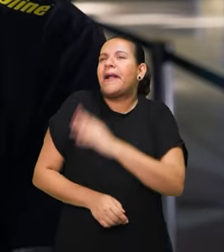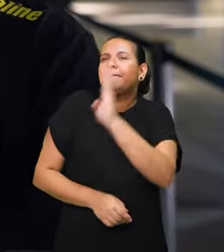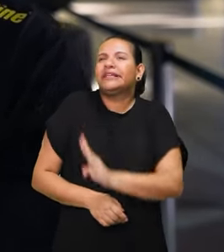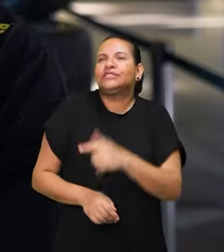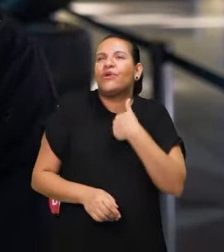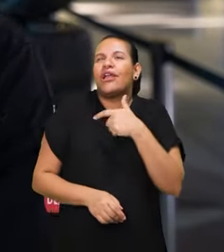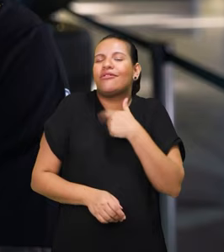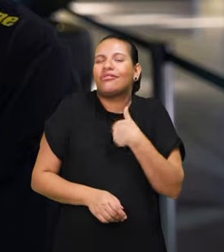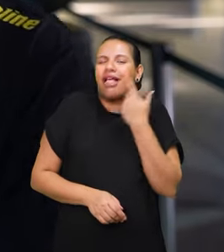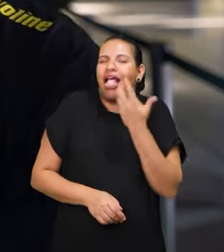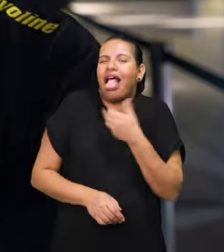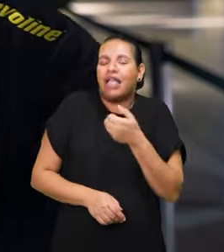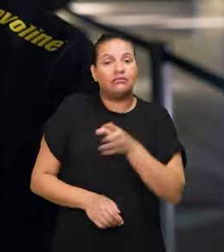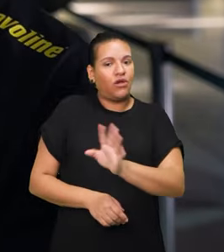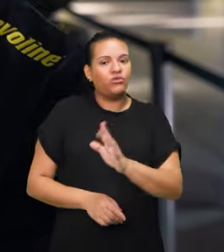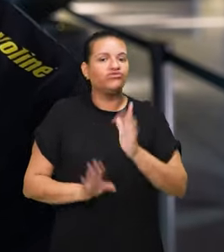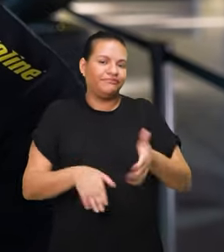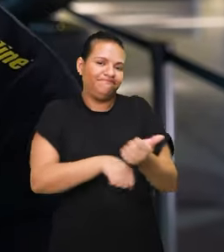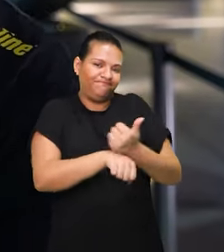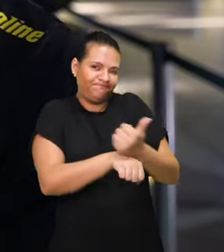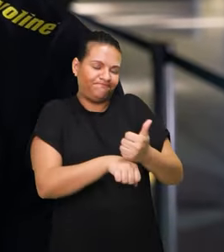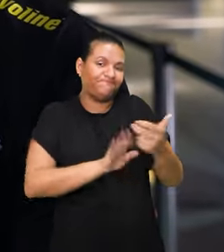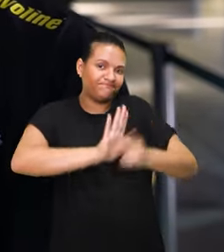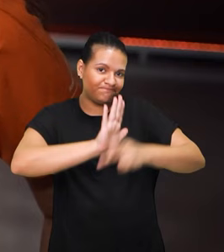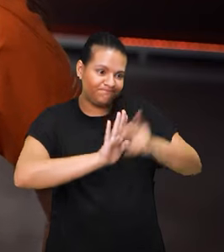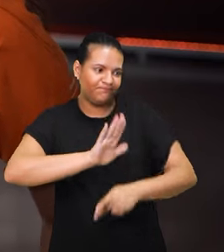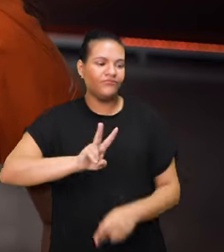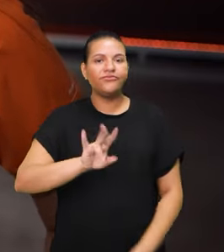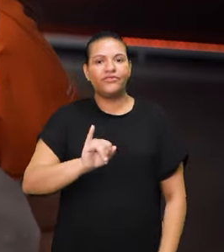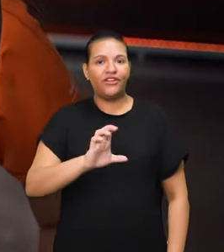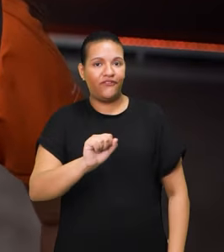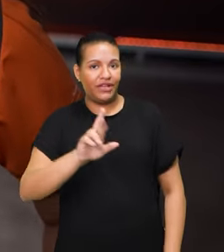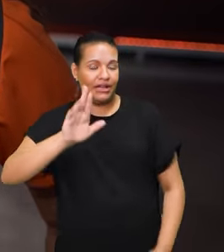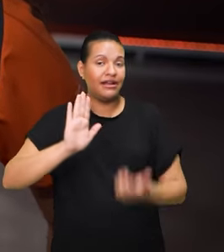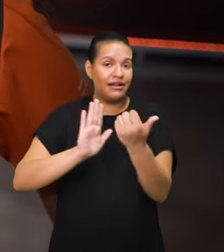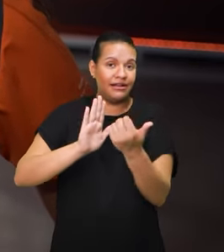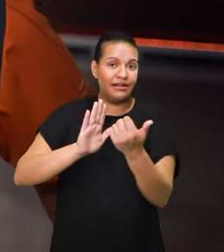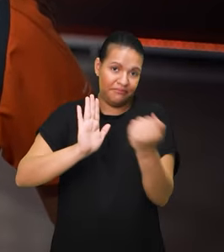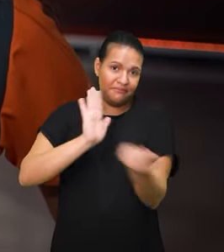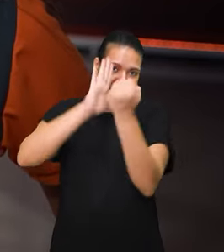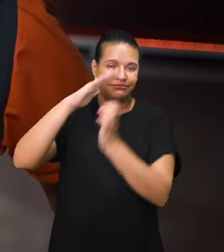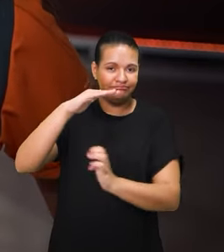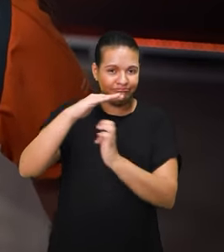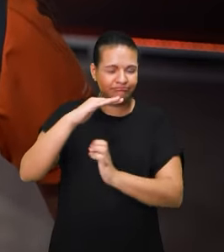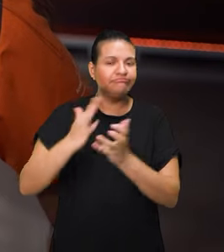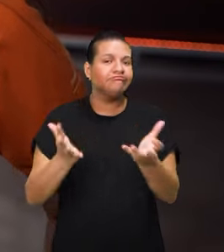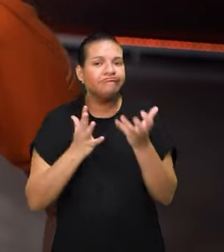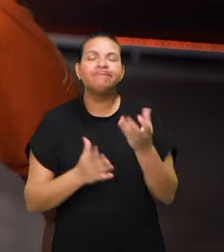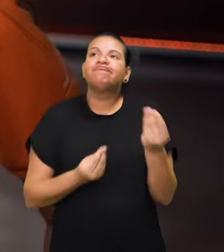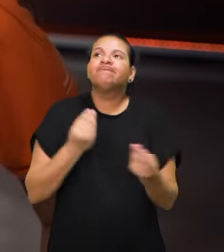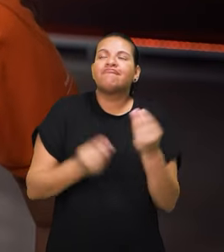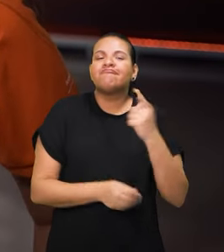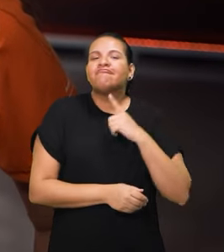puxando sardinha porque eu corro em outras categorias ainda também é um projeto muito profissional em que a vicar